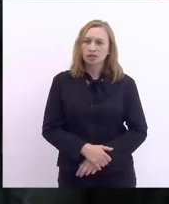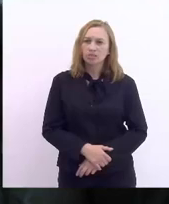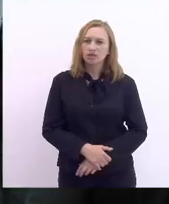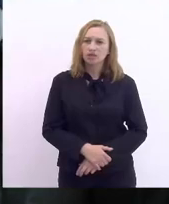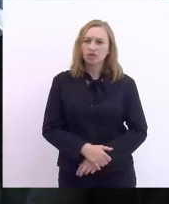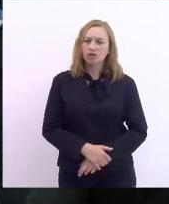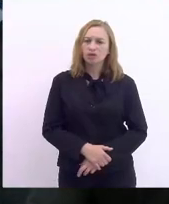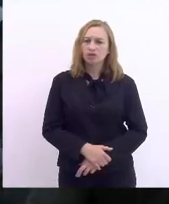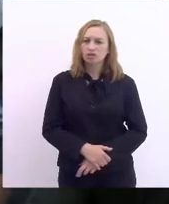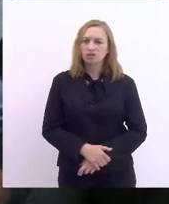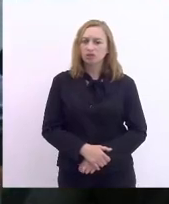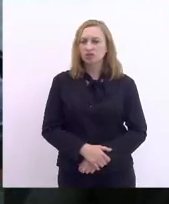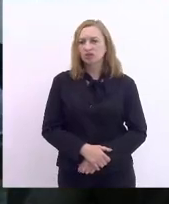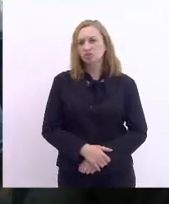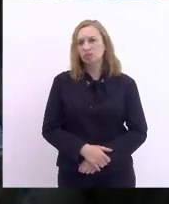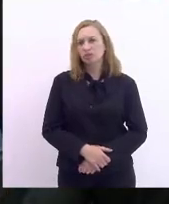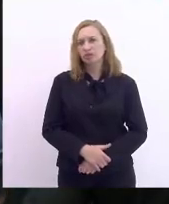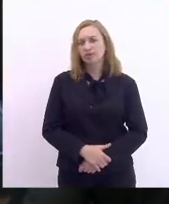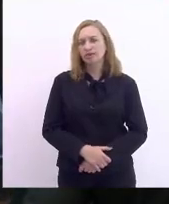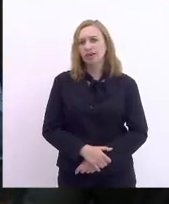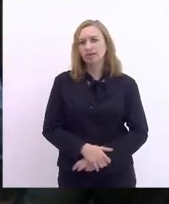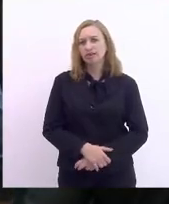E aí